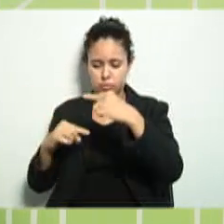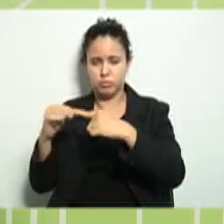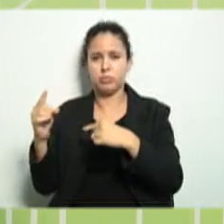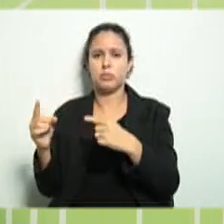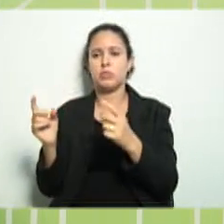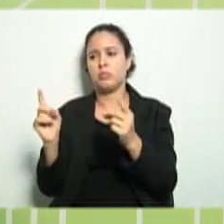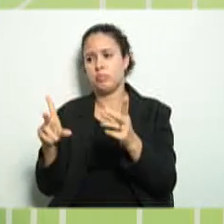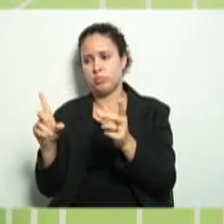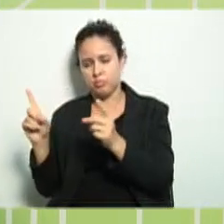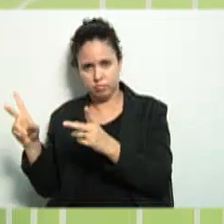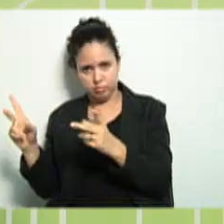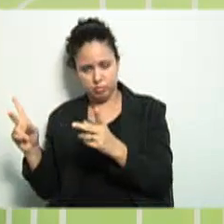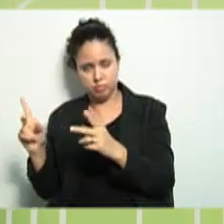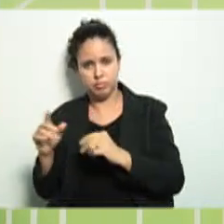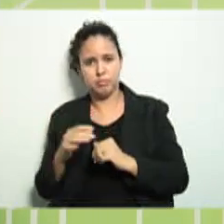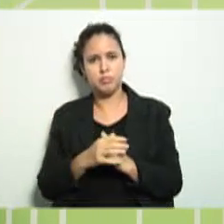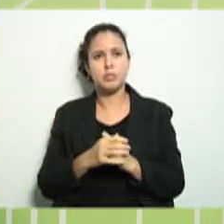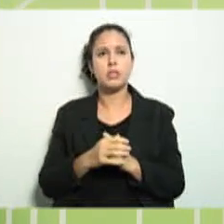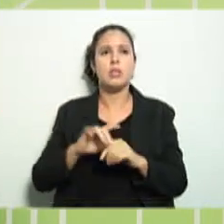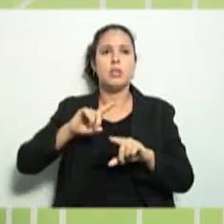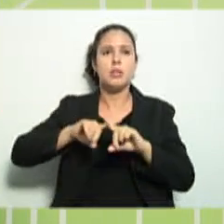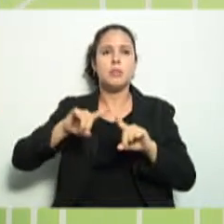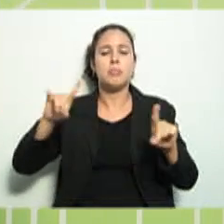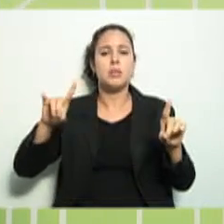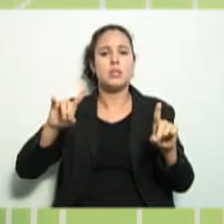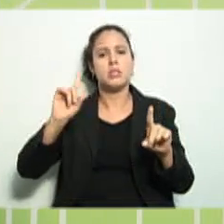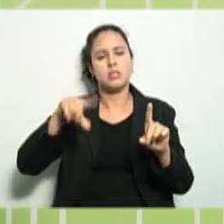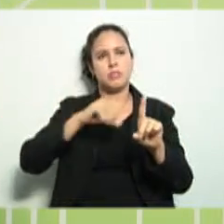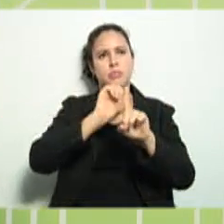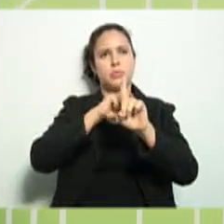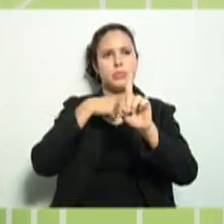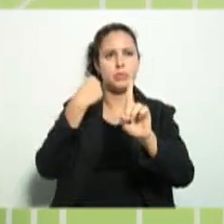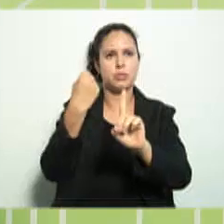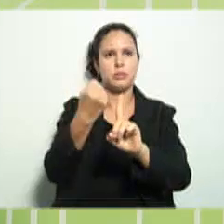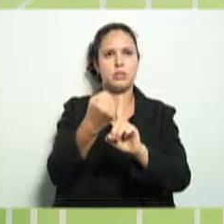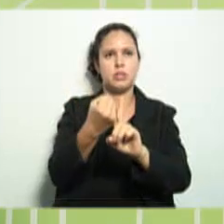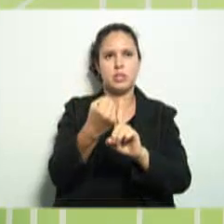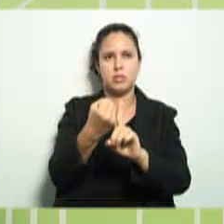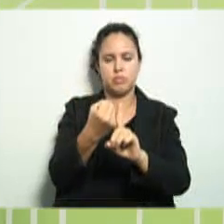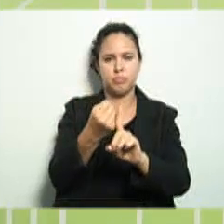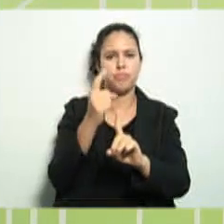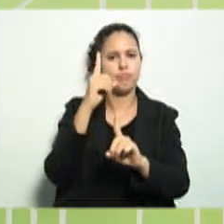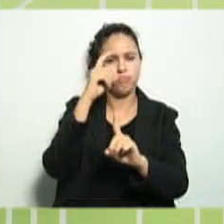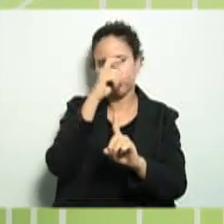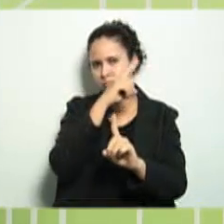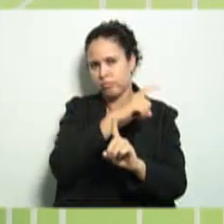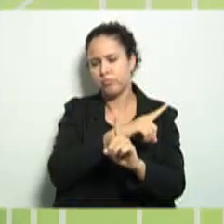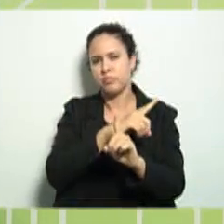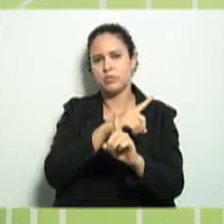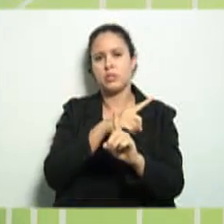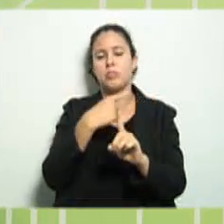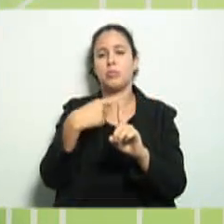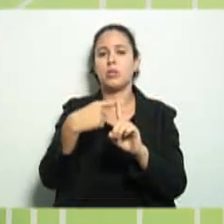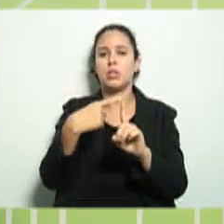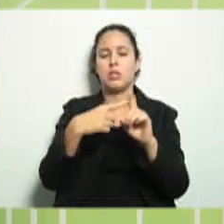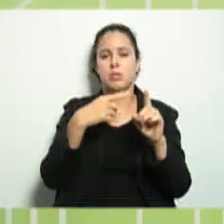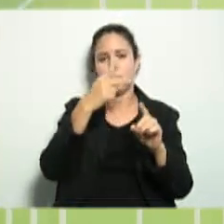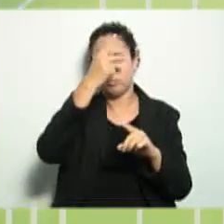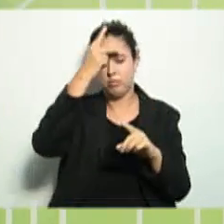nossa produtividade. Mas a questão social, ele não contribui, porque de fato